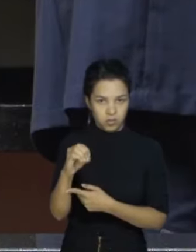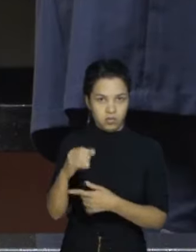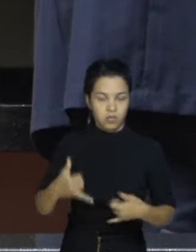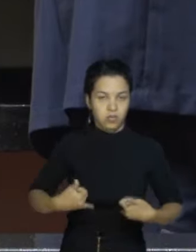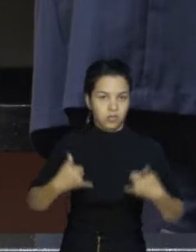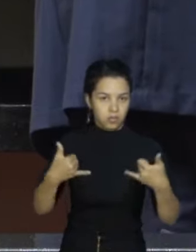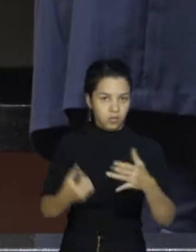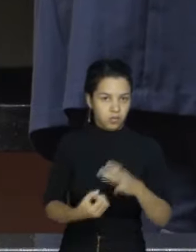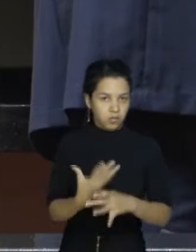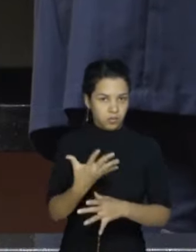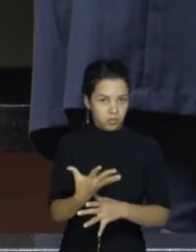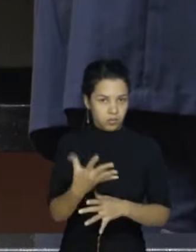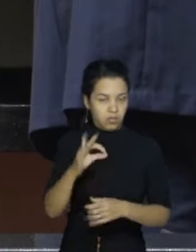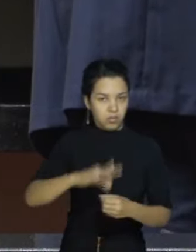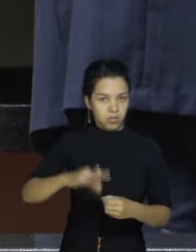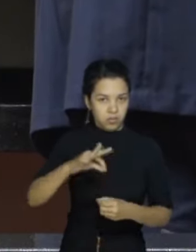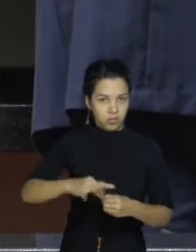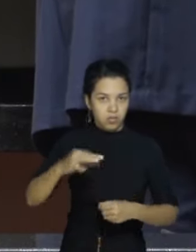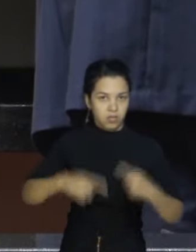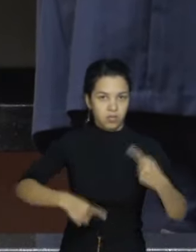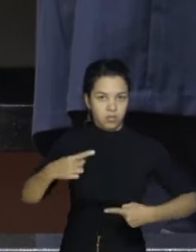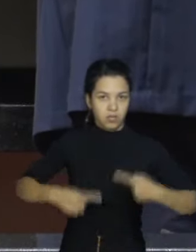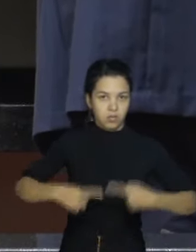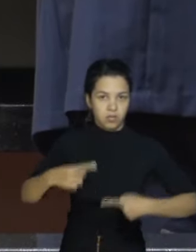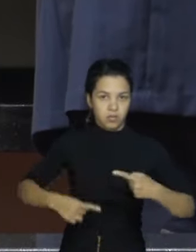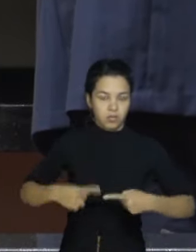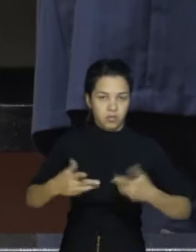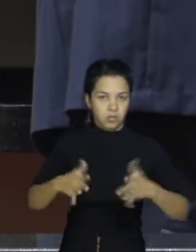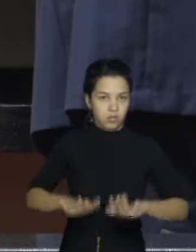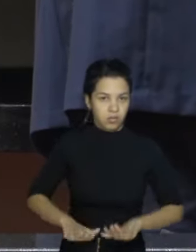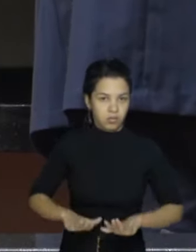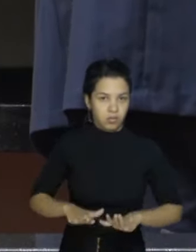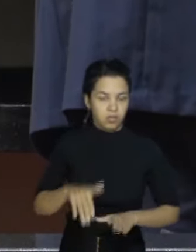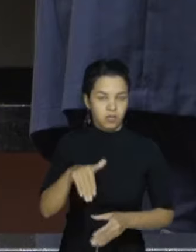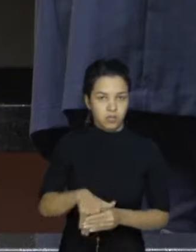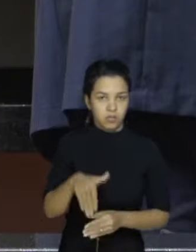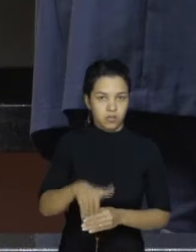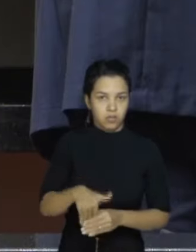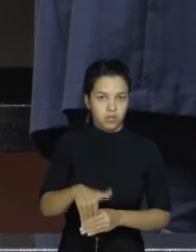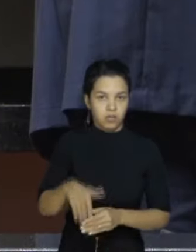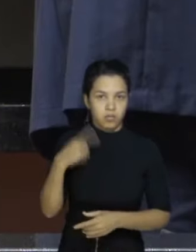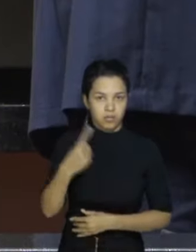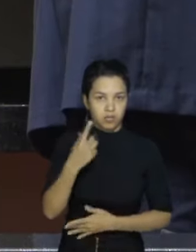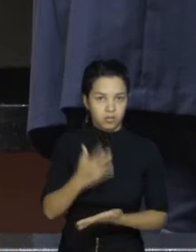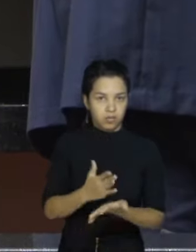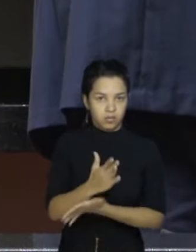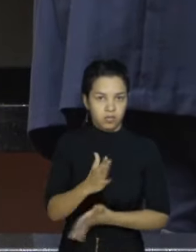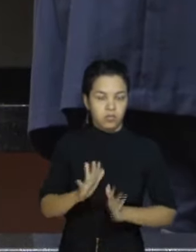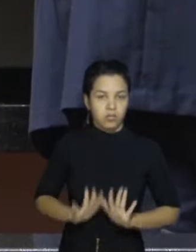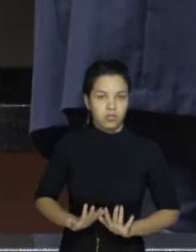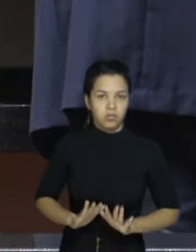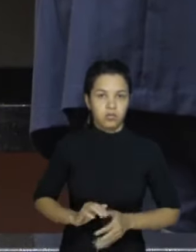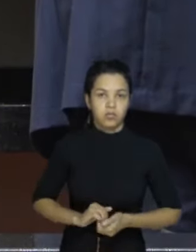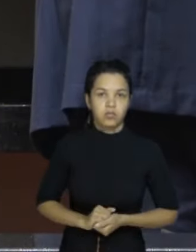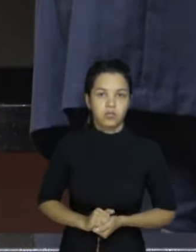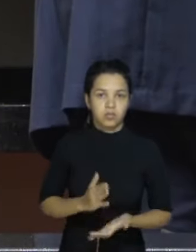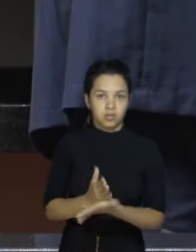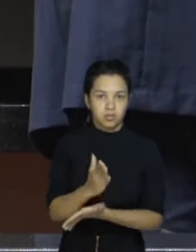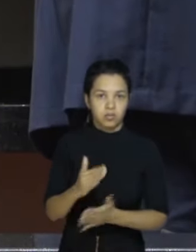de fundação da referida identidade em discussão deputados que aprovam permanece como se encontra